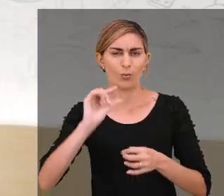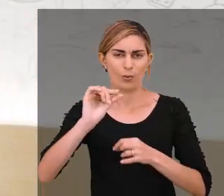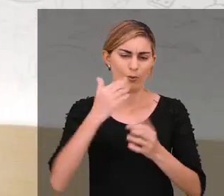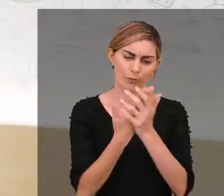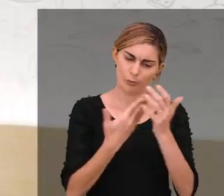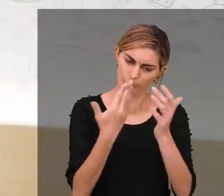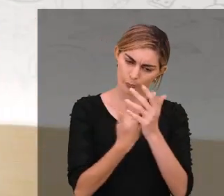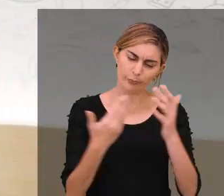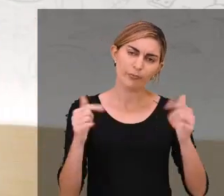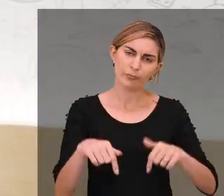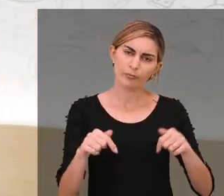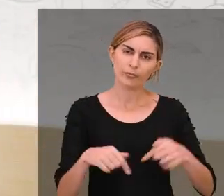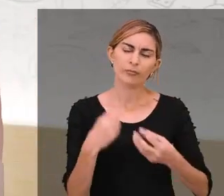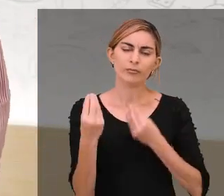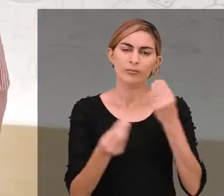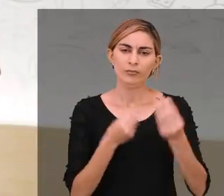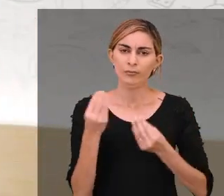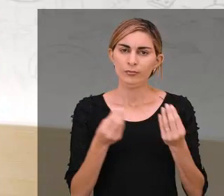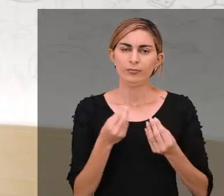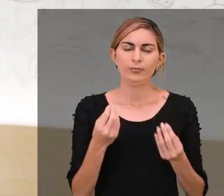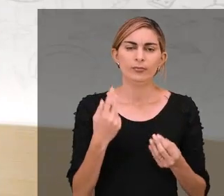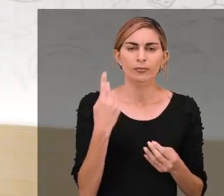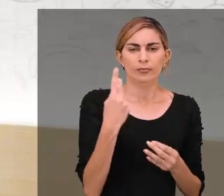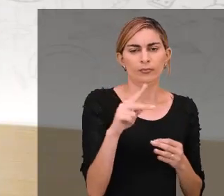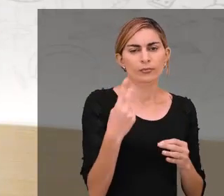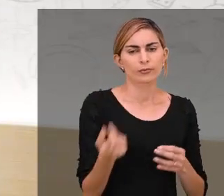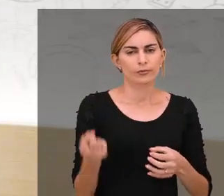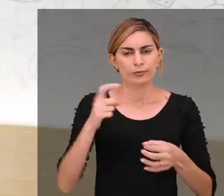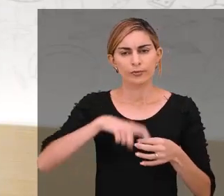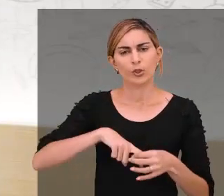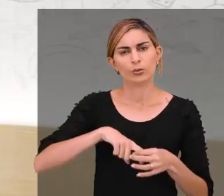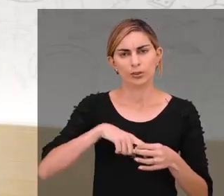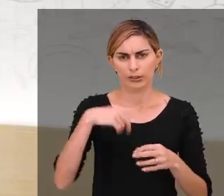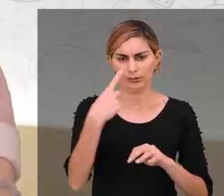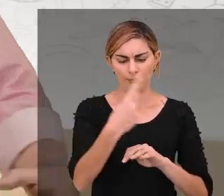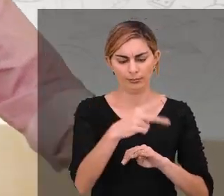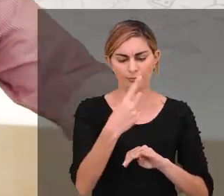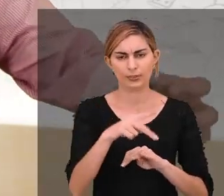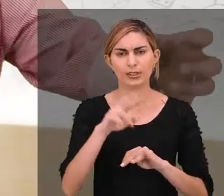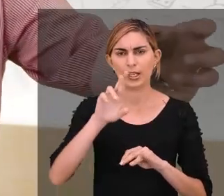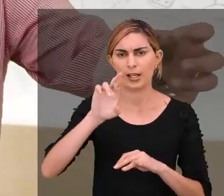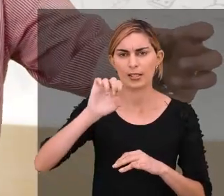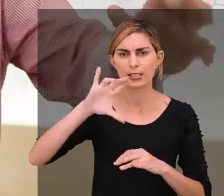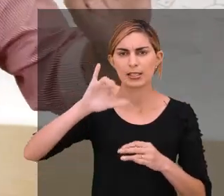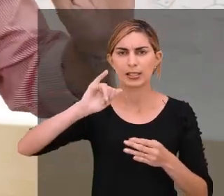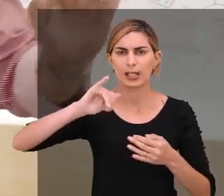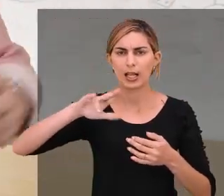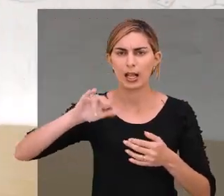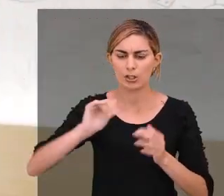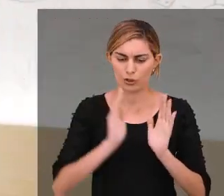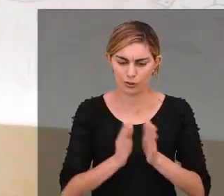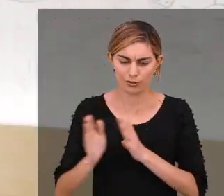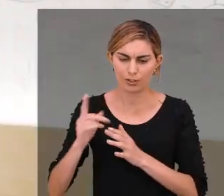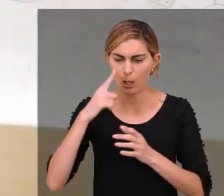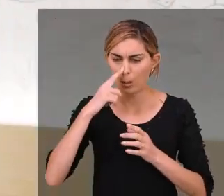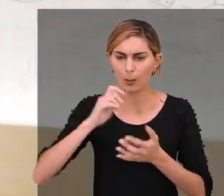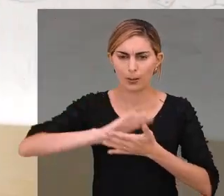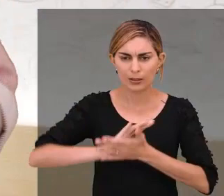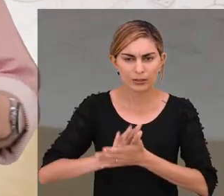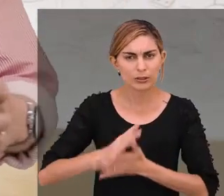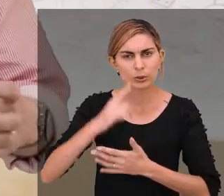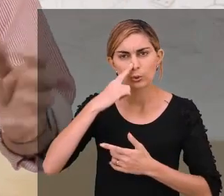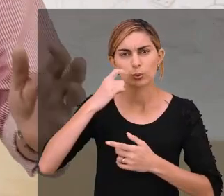mais bem estudados atualmente, e aí eles, digamos assim, voltam para a reciclagem, voltam para